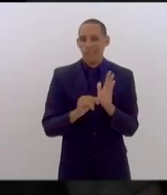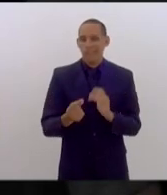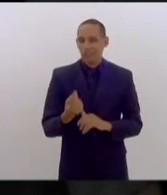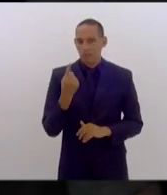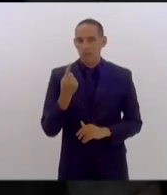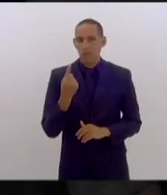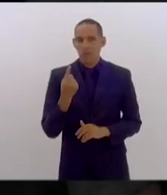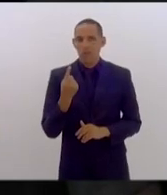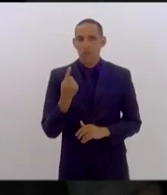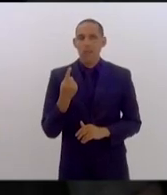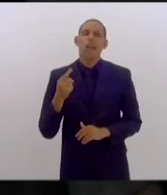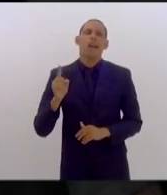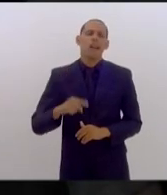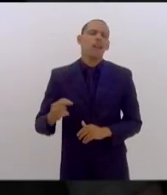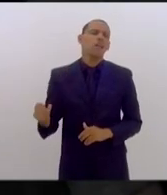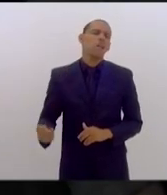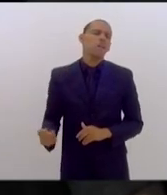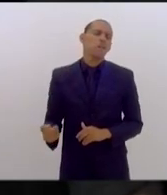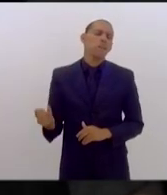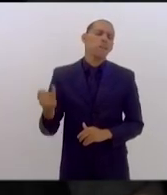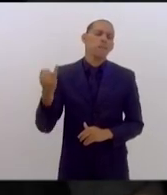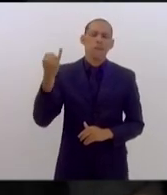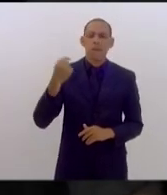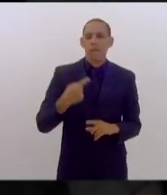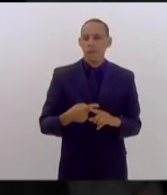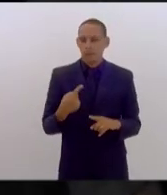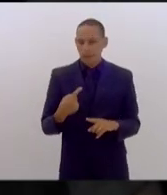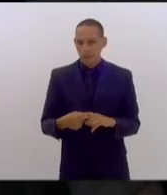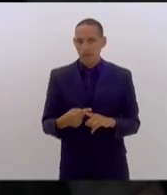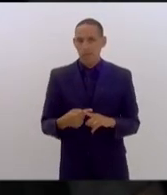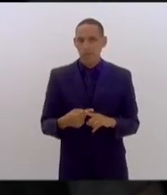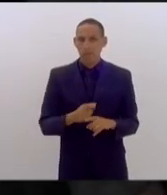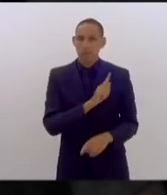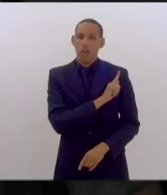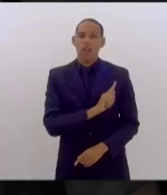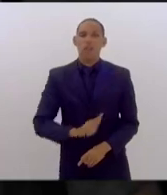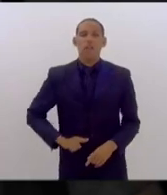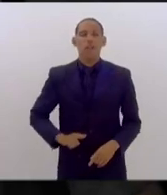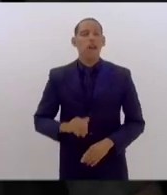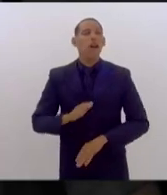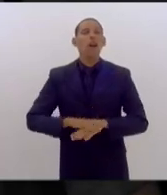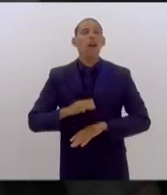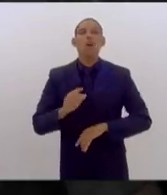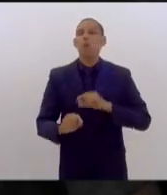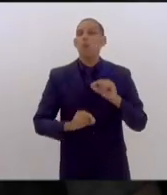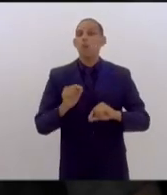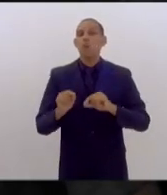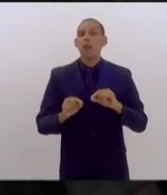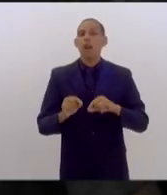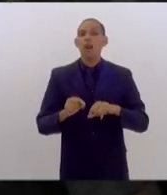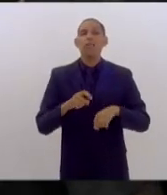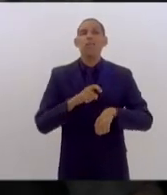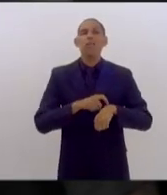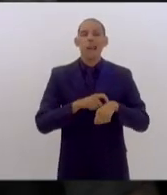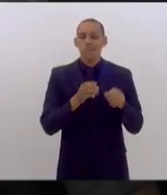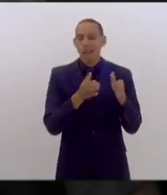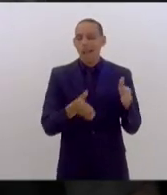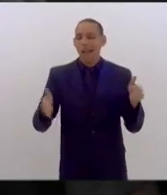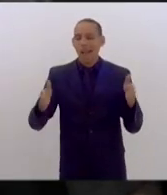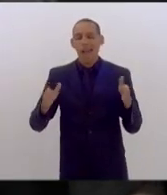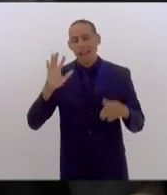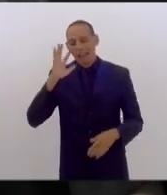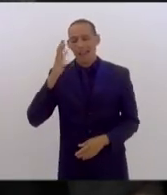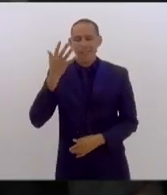ele é muito importante porque o que que fez o governador prorrogou resolveu não